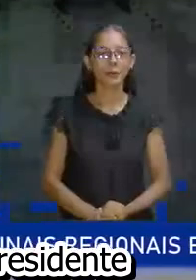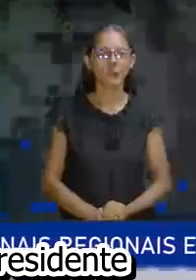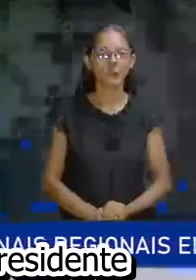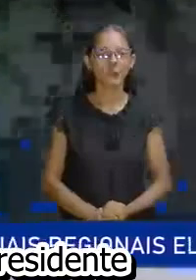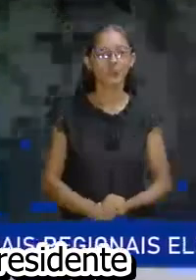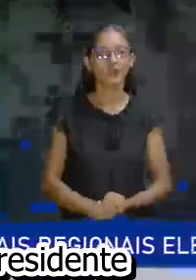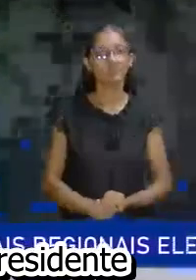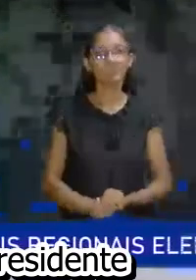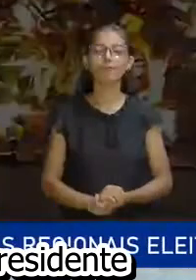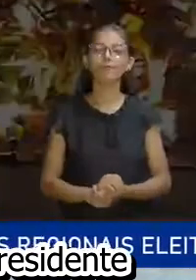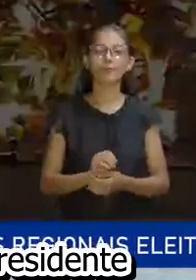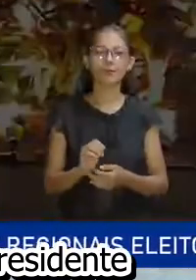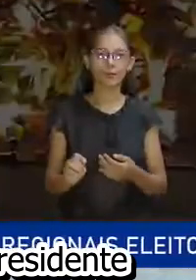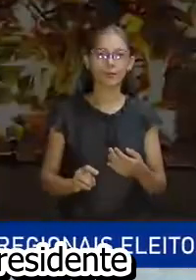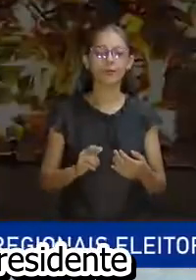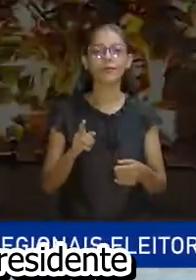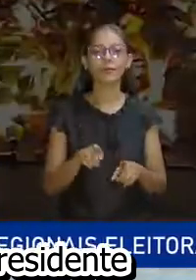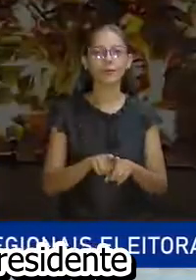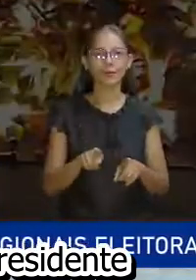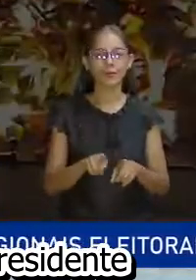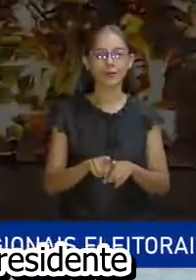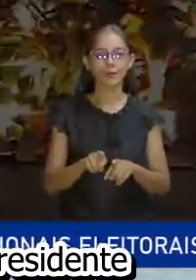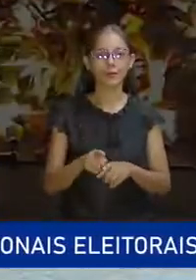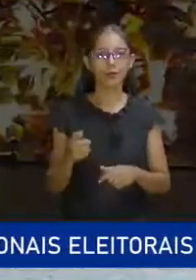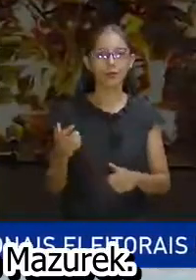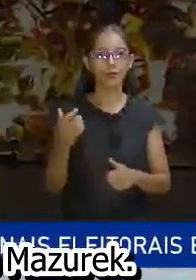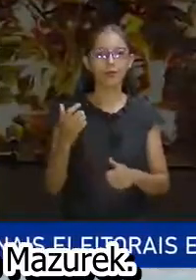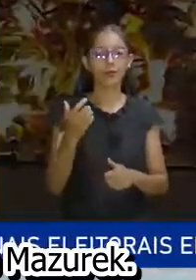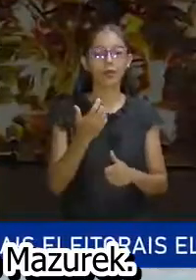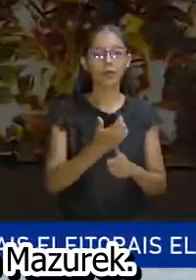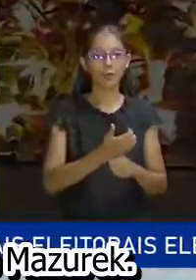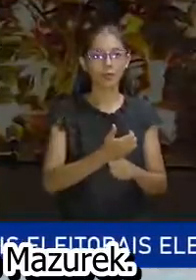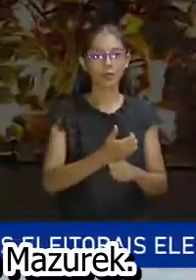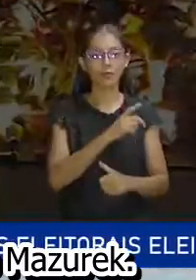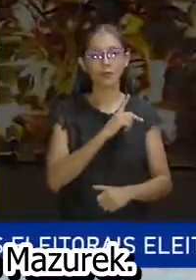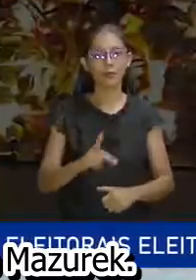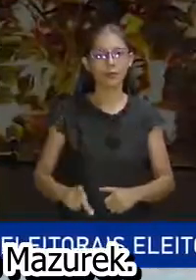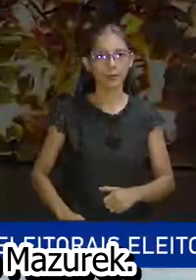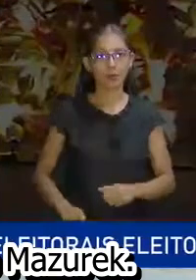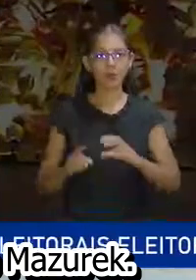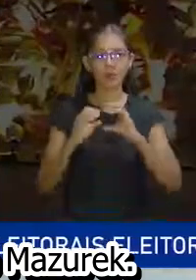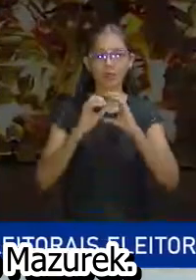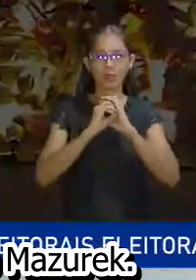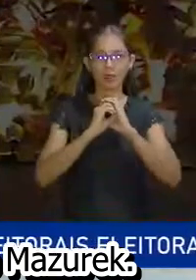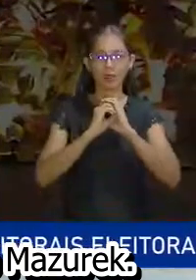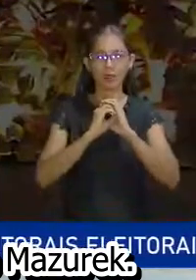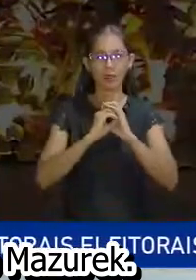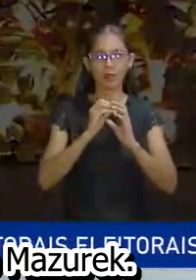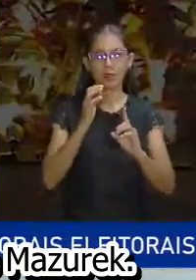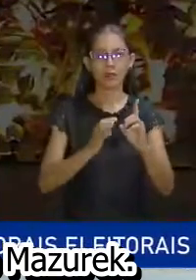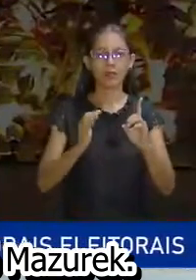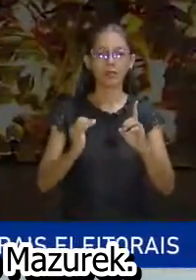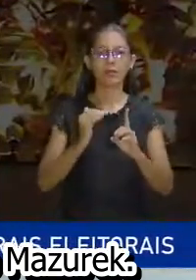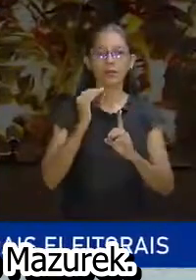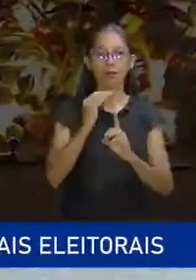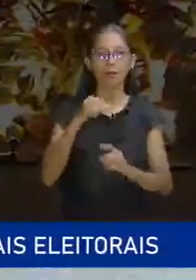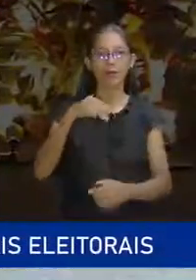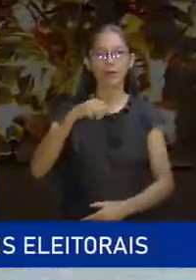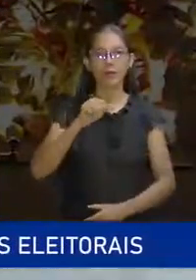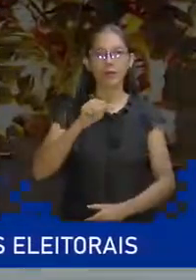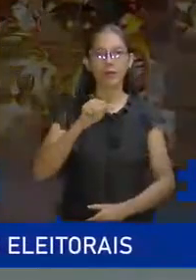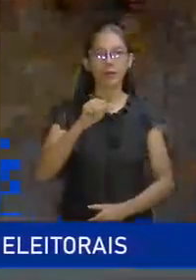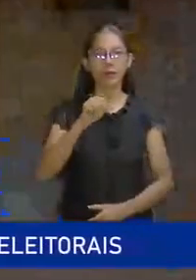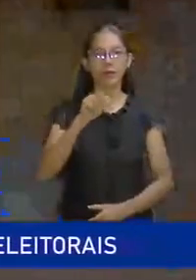Fazendo parte da mesa de honra, também está o vice-presidente do Tribunal de Justiça do Amapá, desembargador Mário